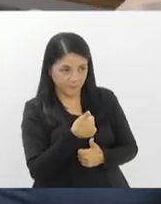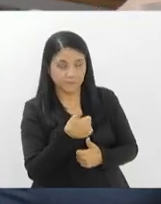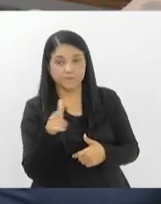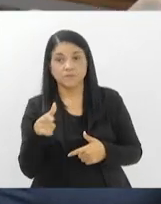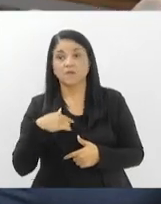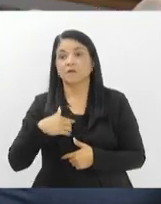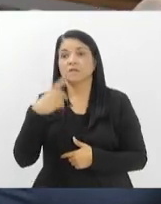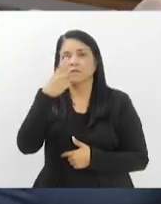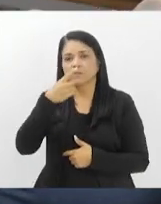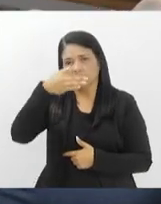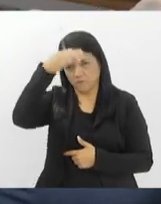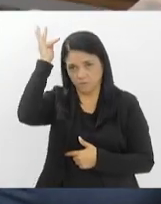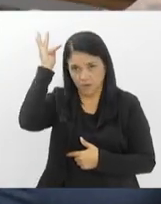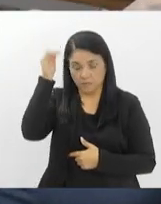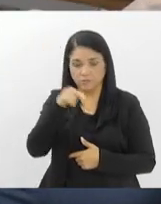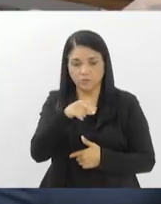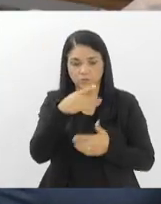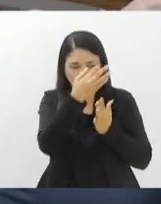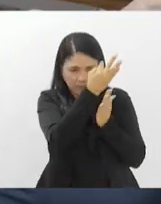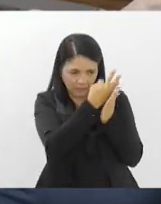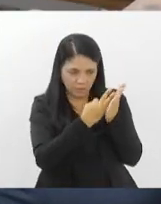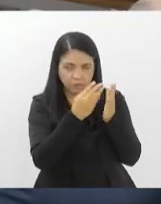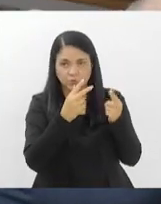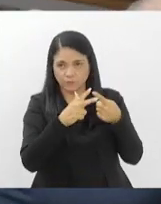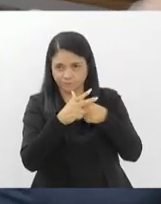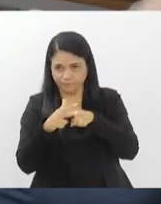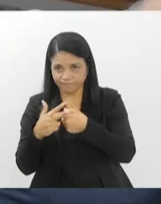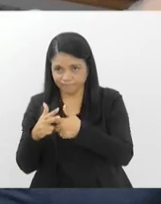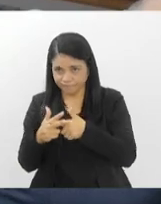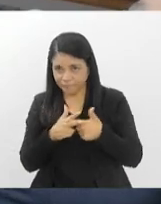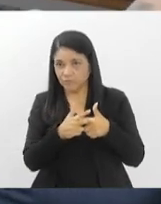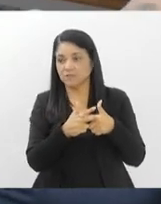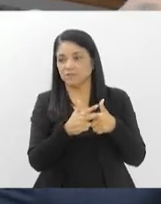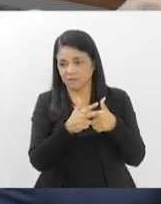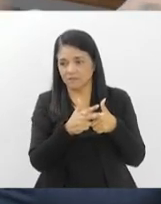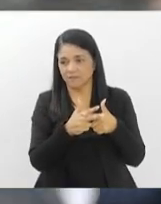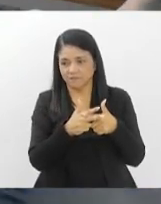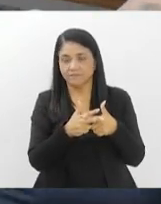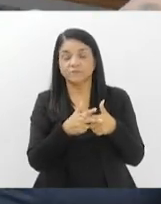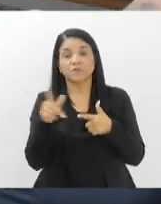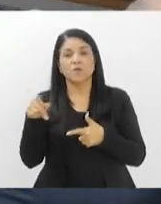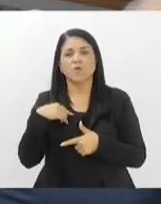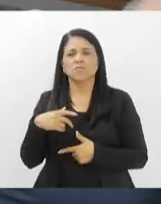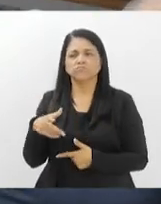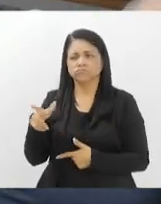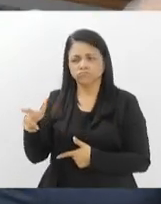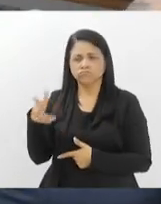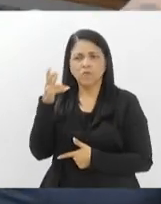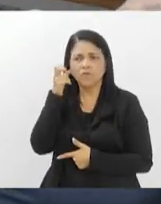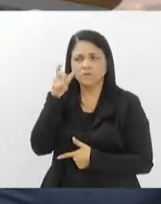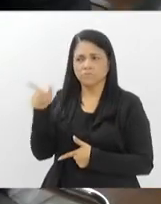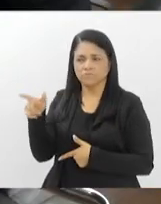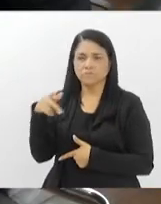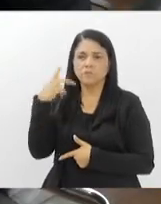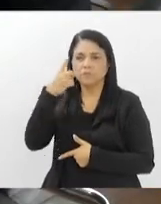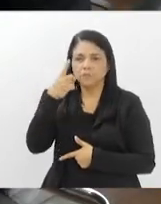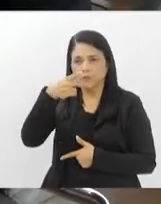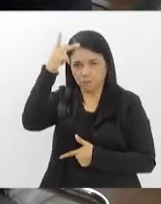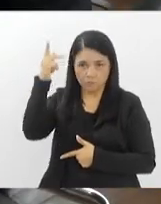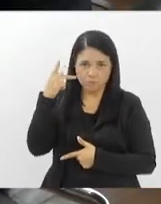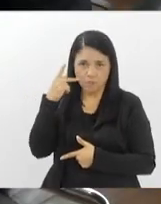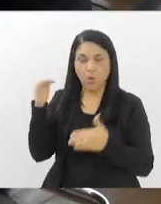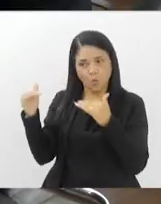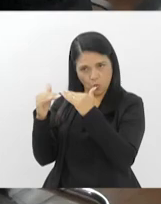Fred Pacheco, quando for mexer, eu depois fiquei prestando atenção no que disse o Luiz Paulo e concordando muito com ele. Porque